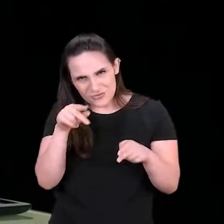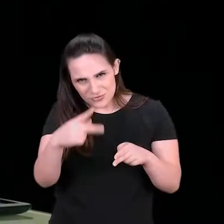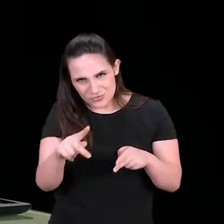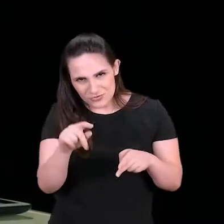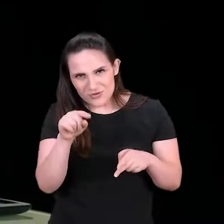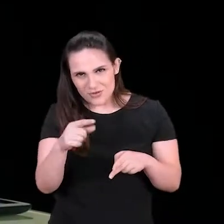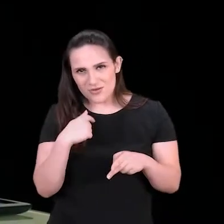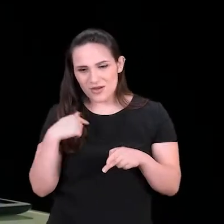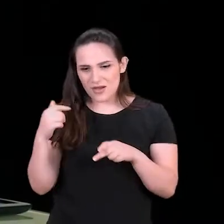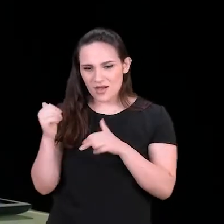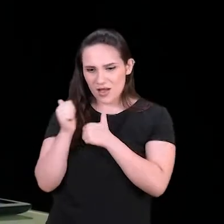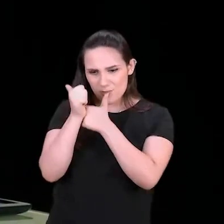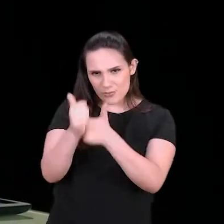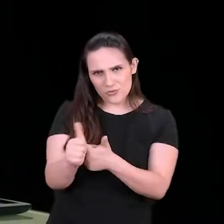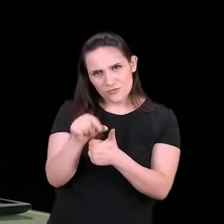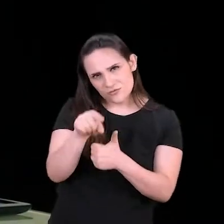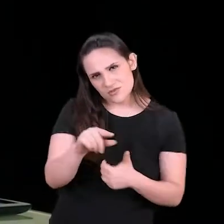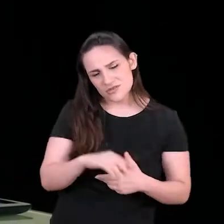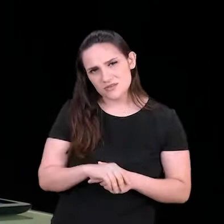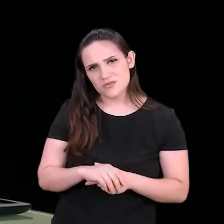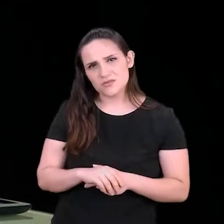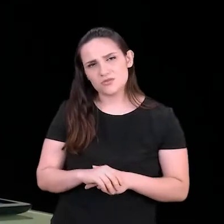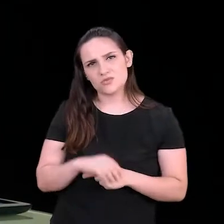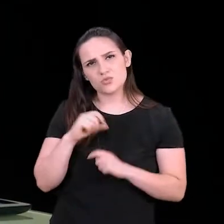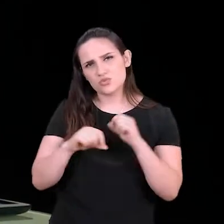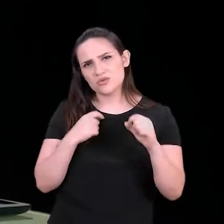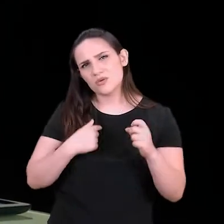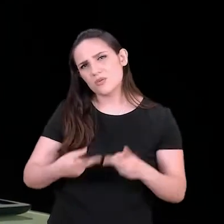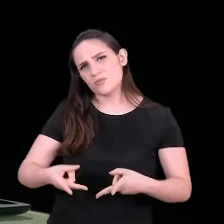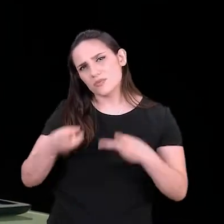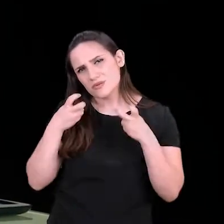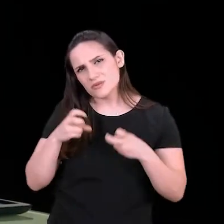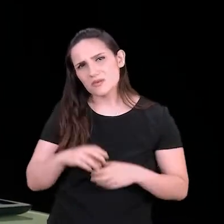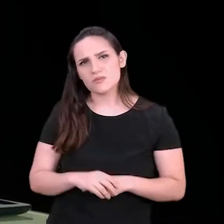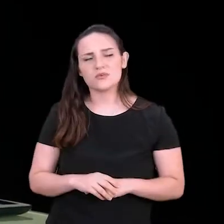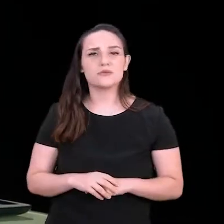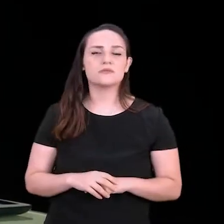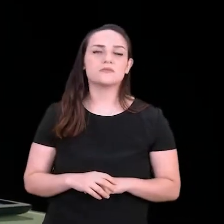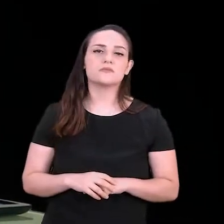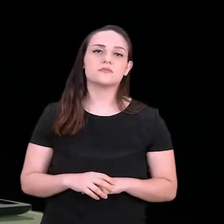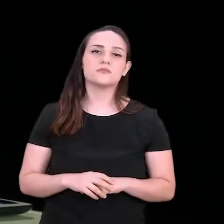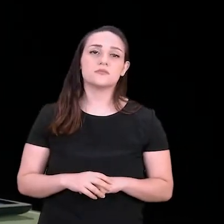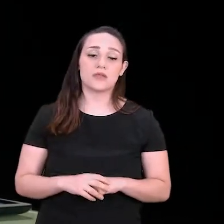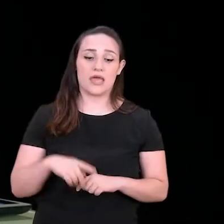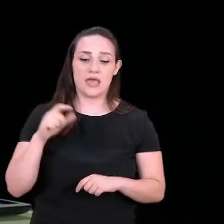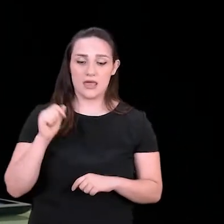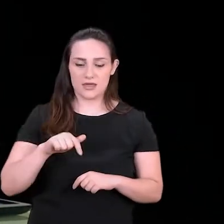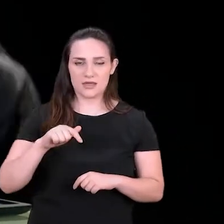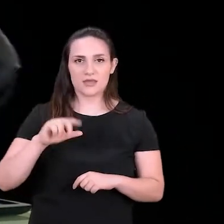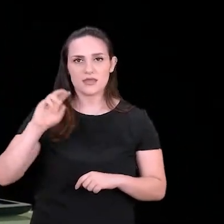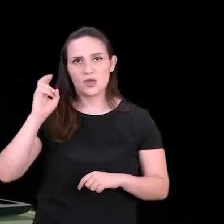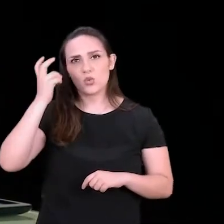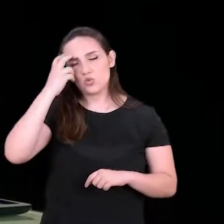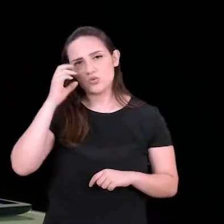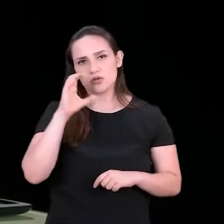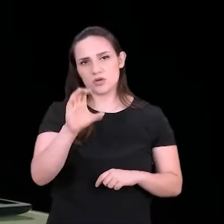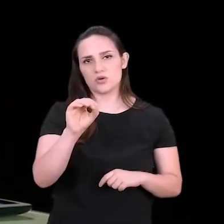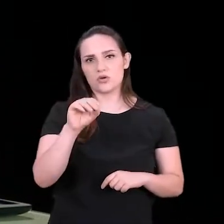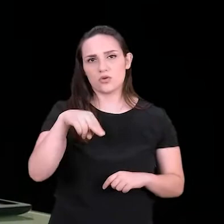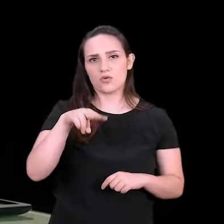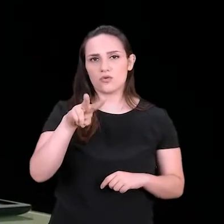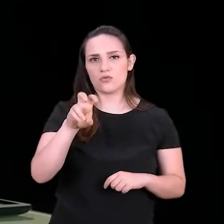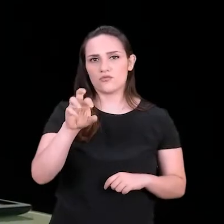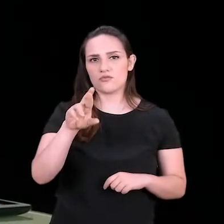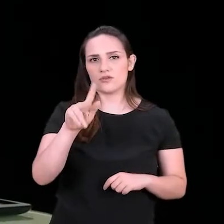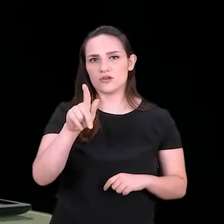parecida com isso também, né? Acompanha a sua trajetória. Então, assim, o que a gente sente é justamente isso, né? E dentro da cultura da convergência,